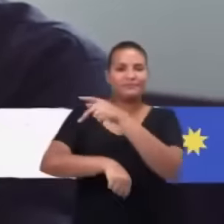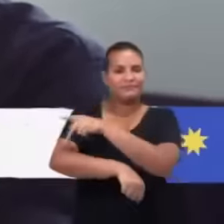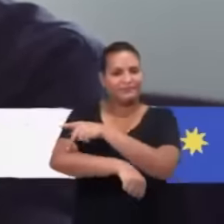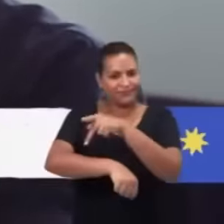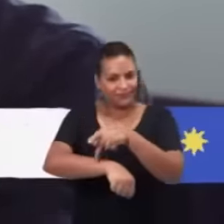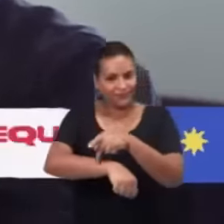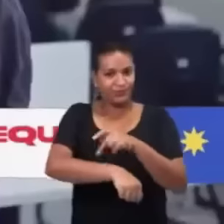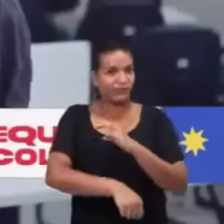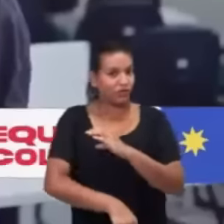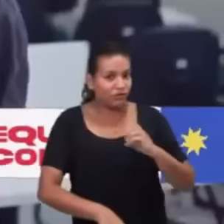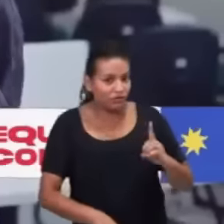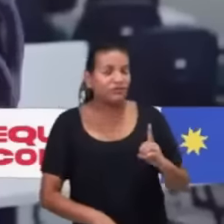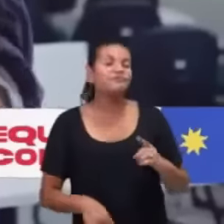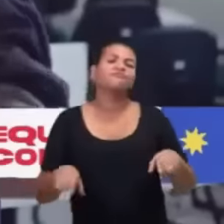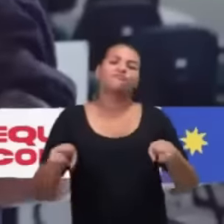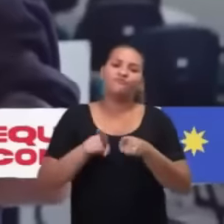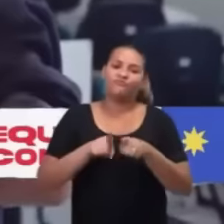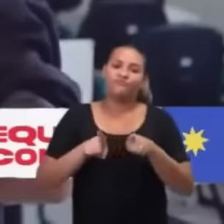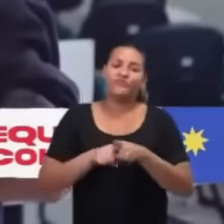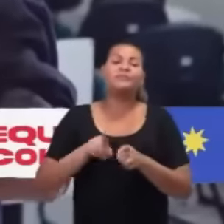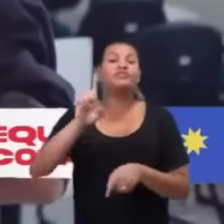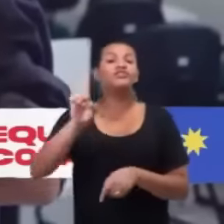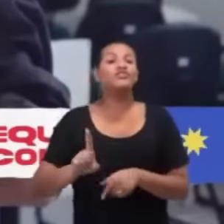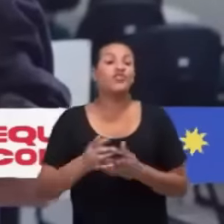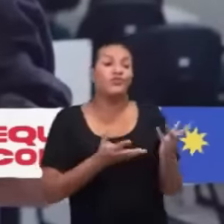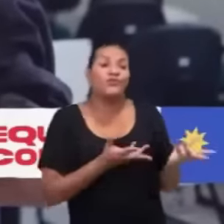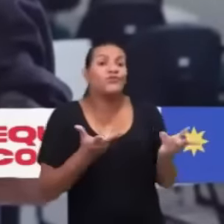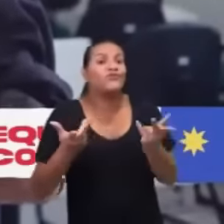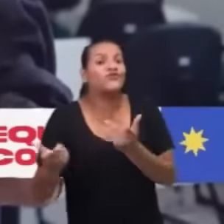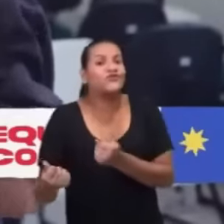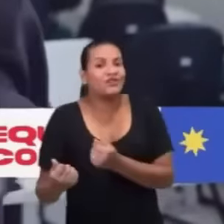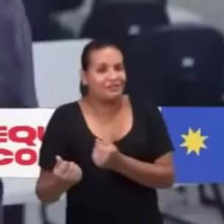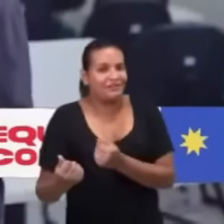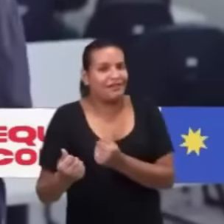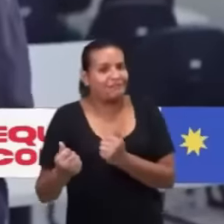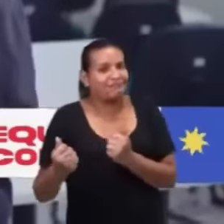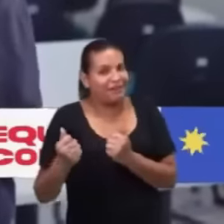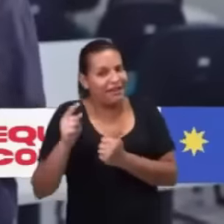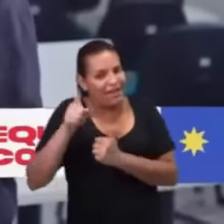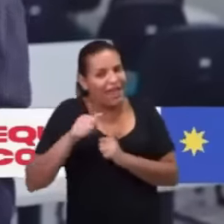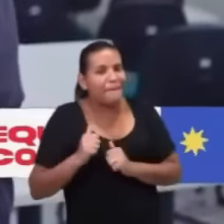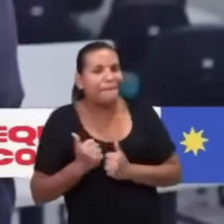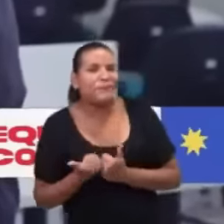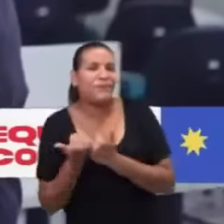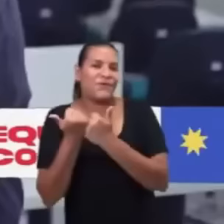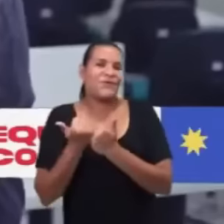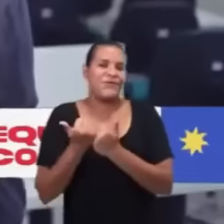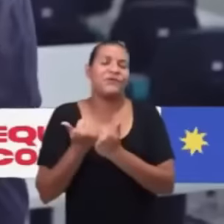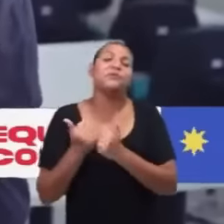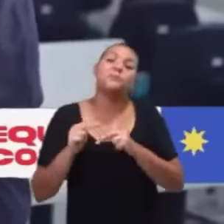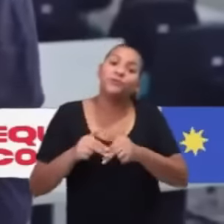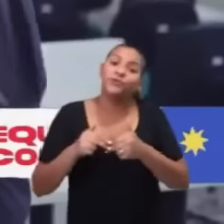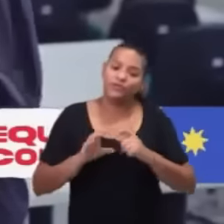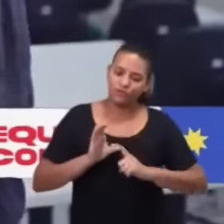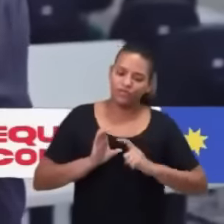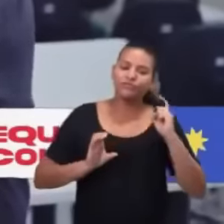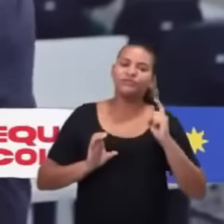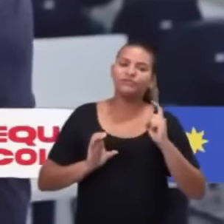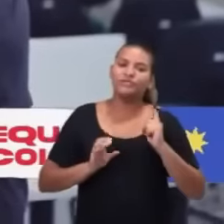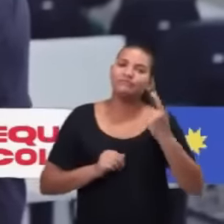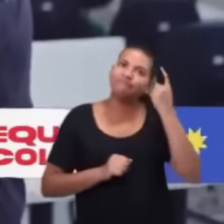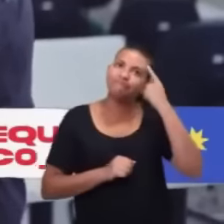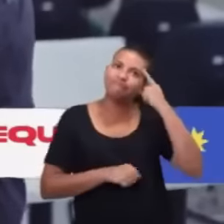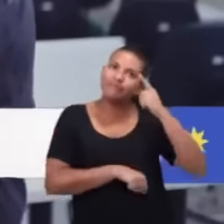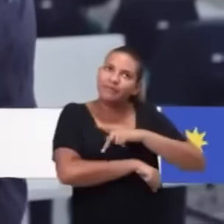foi selecionado, ele é convidado pelo diretor que assumiu a escola, que vai ter essa autonomia de montar sua equipe pedagógica para